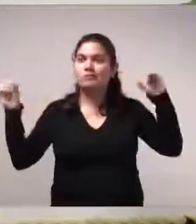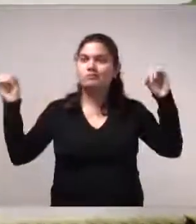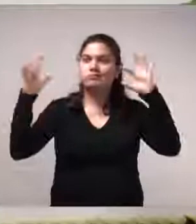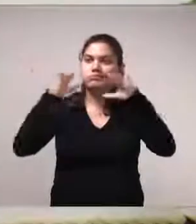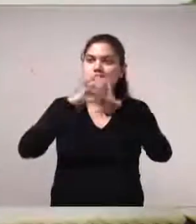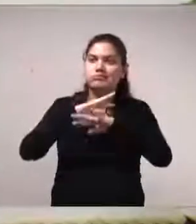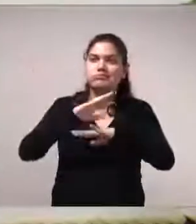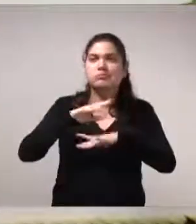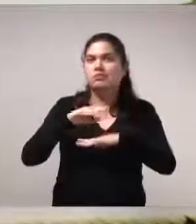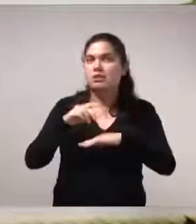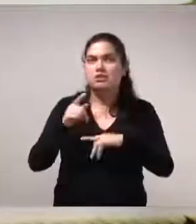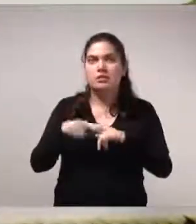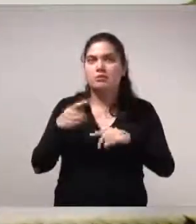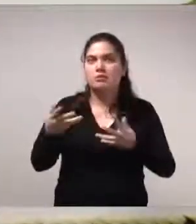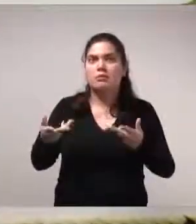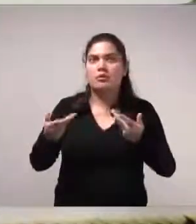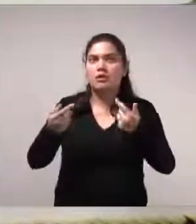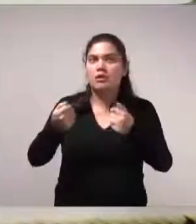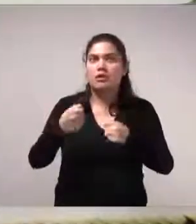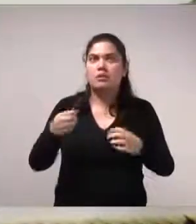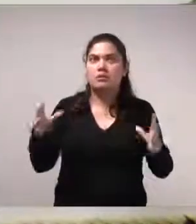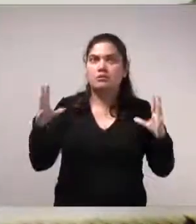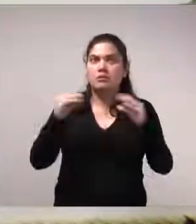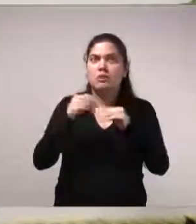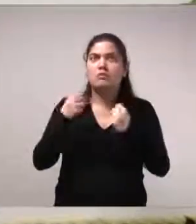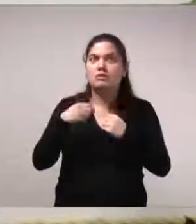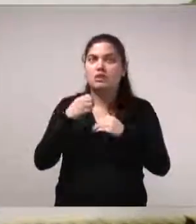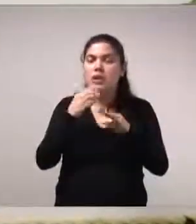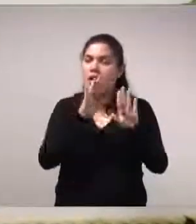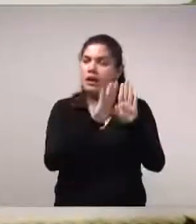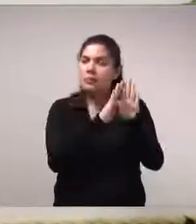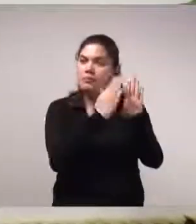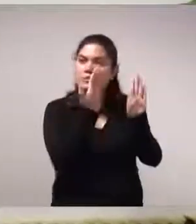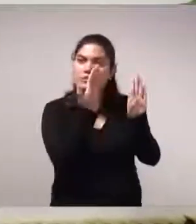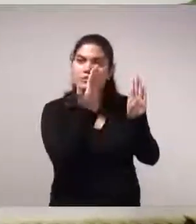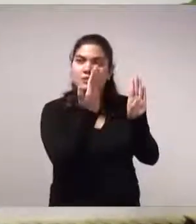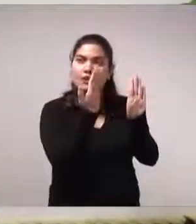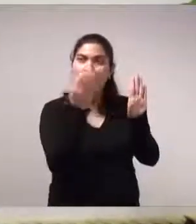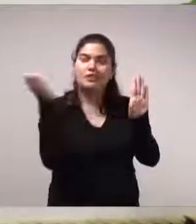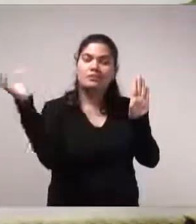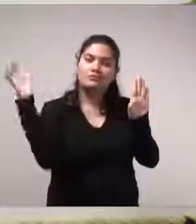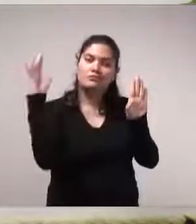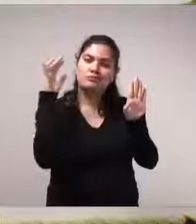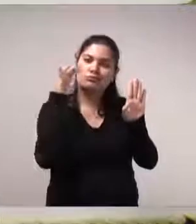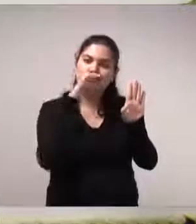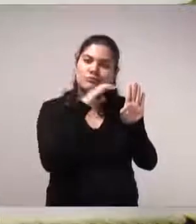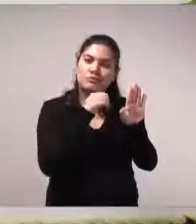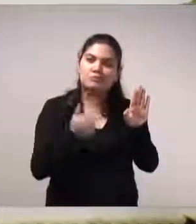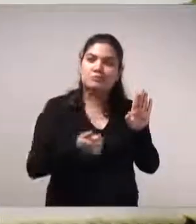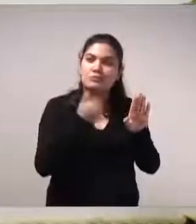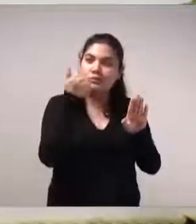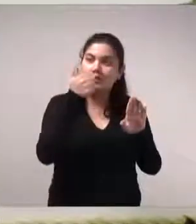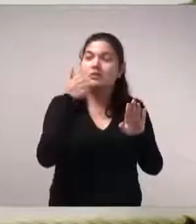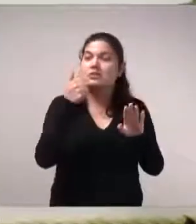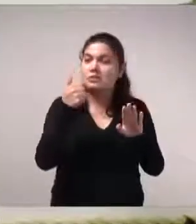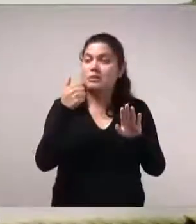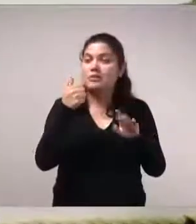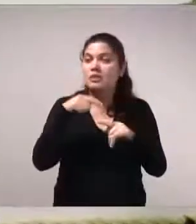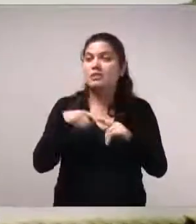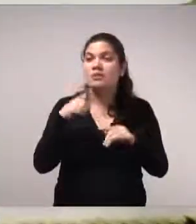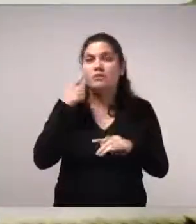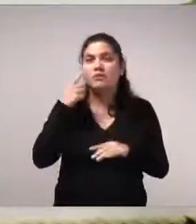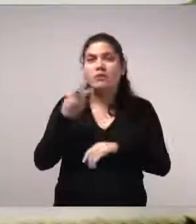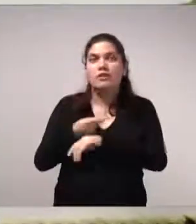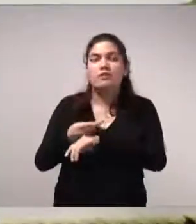com equipamento de maior eficiência na climatização. É poder abrir a janela. Então, ter o cuidado com as armadilhas e buscar soluções